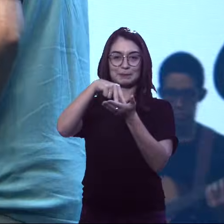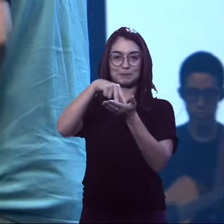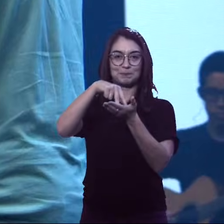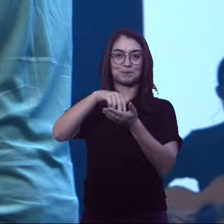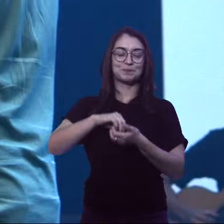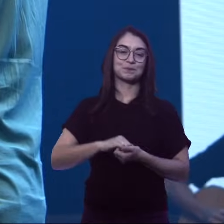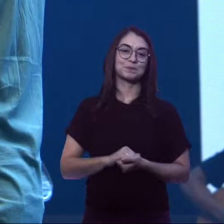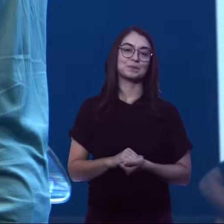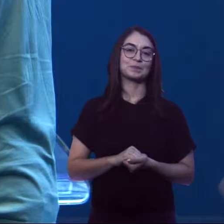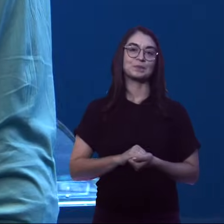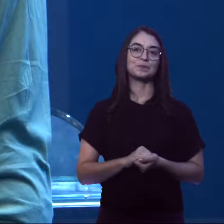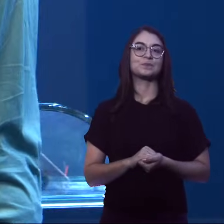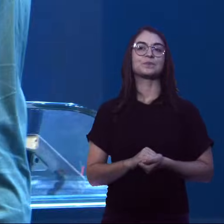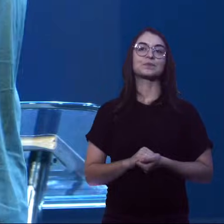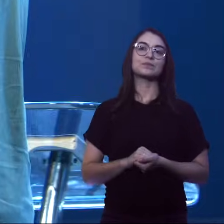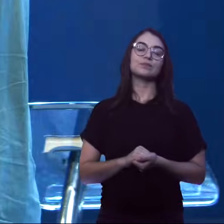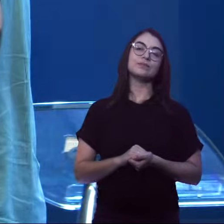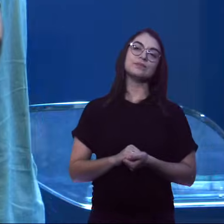Vamos